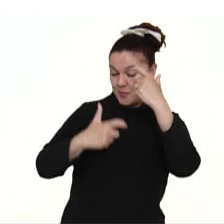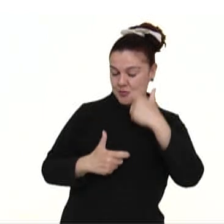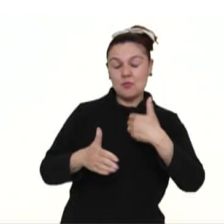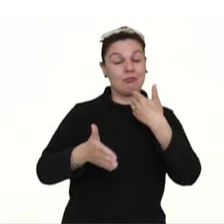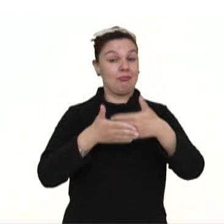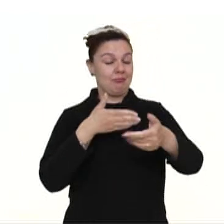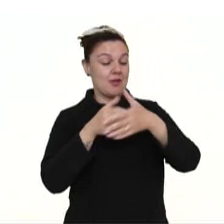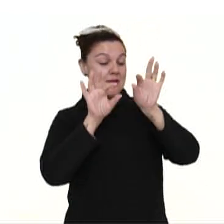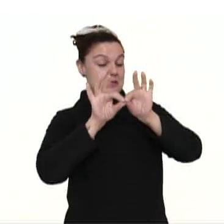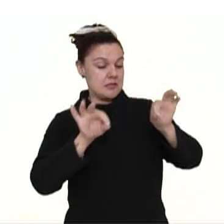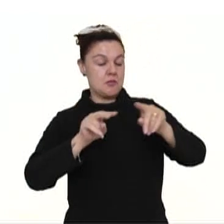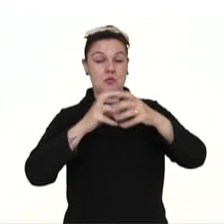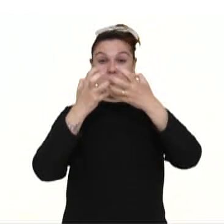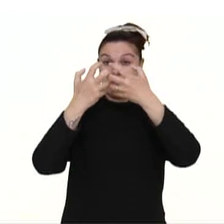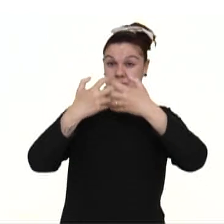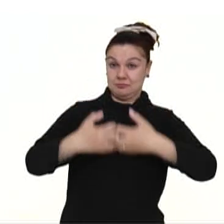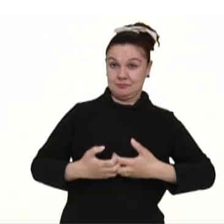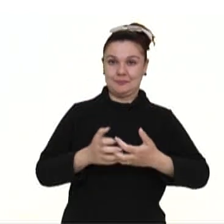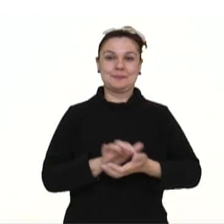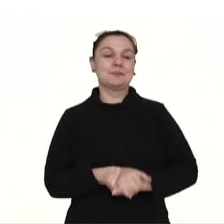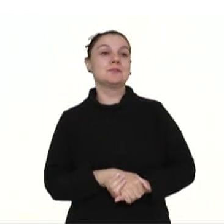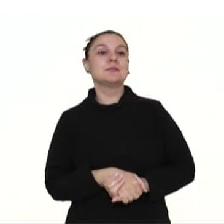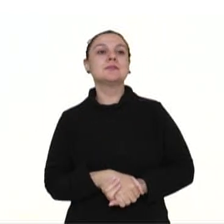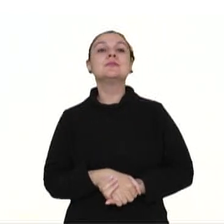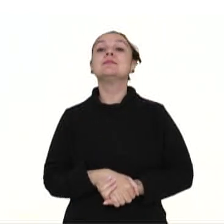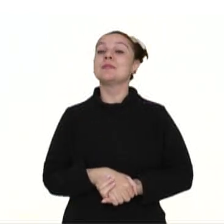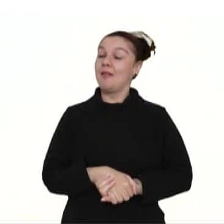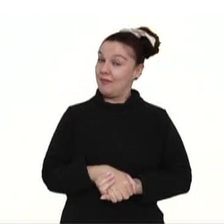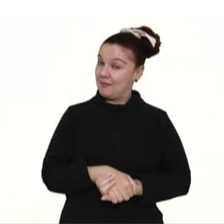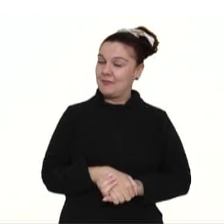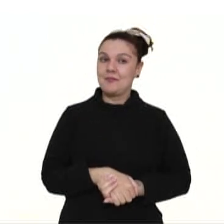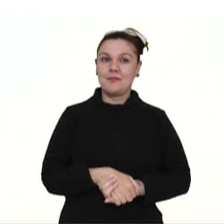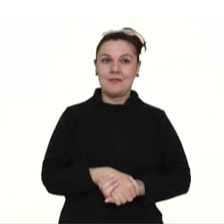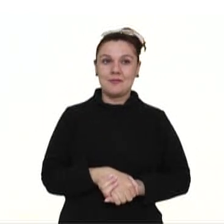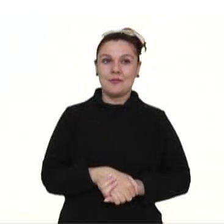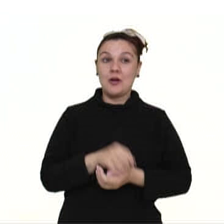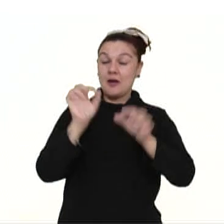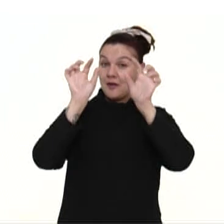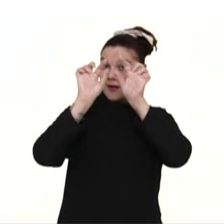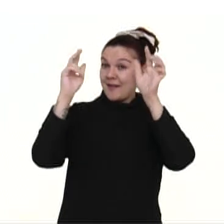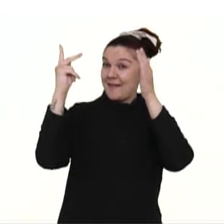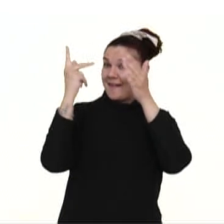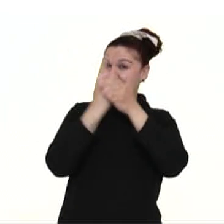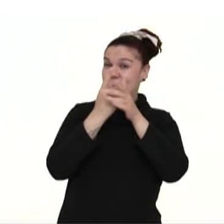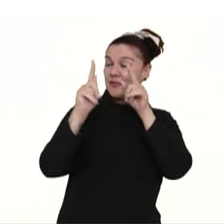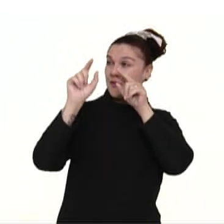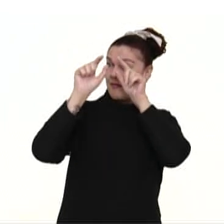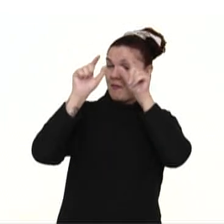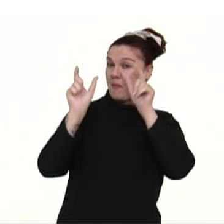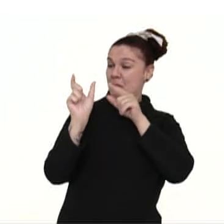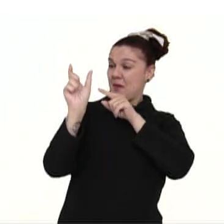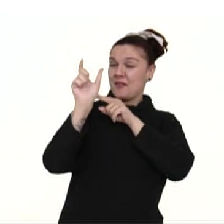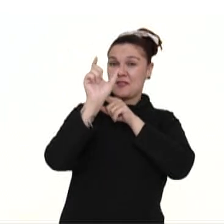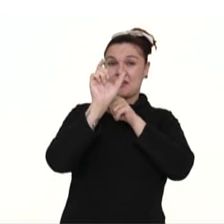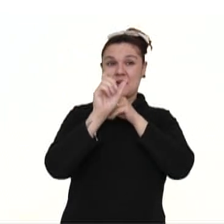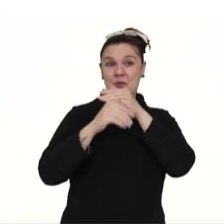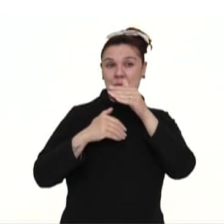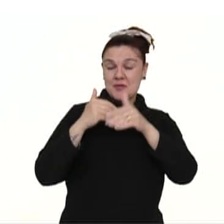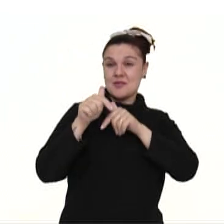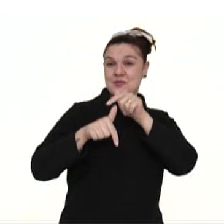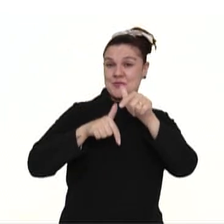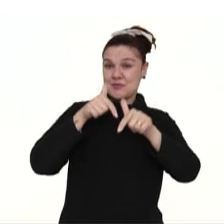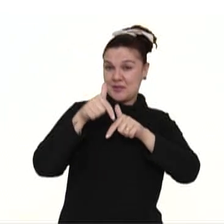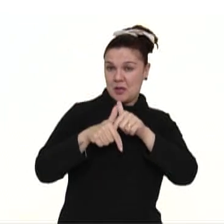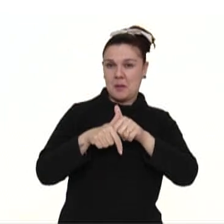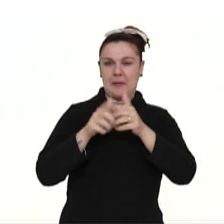sejam simples ou complexas. É isto, e ali está errado quando diz que o processo de